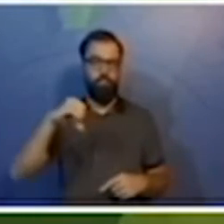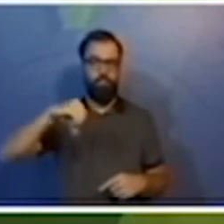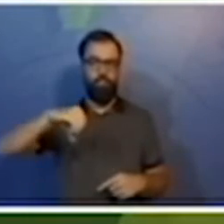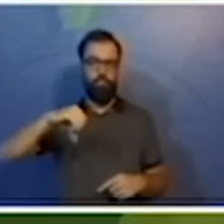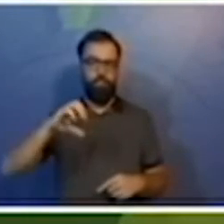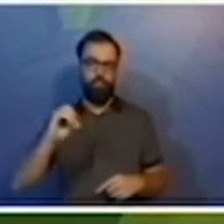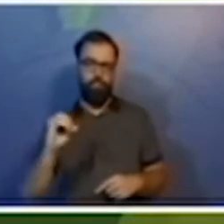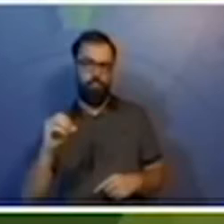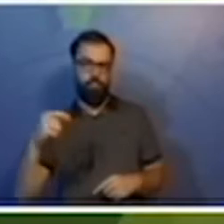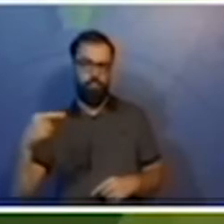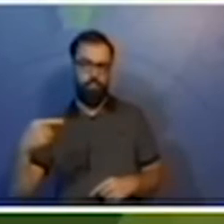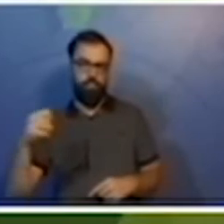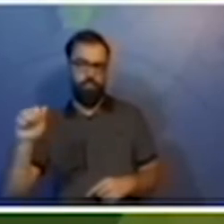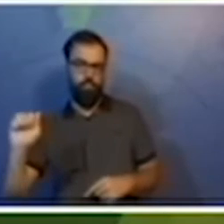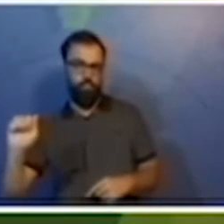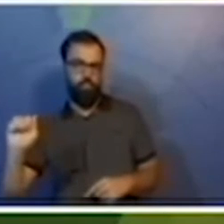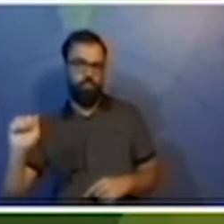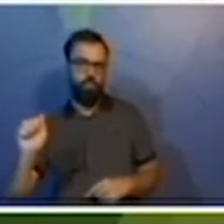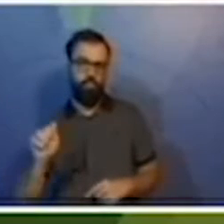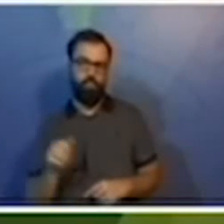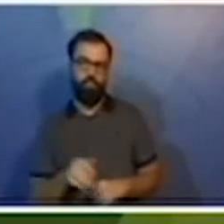ok?